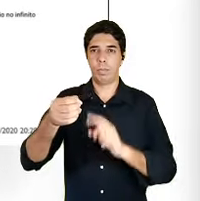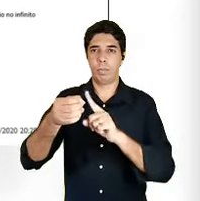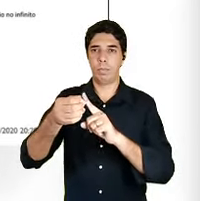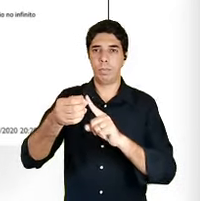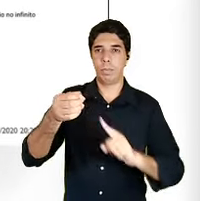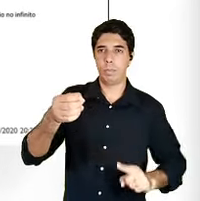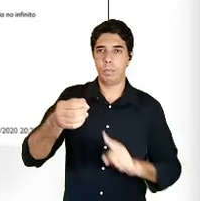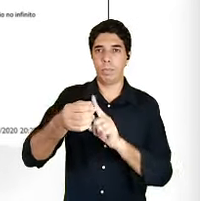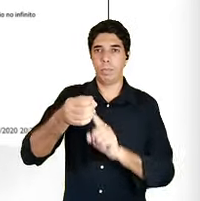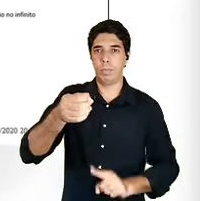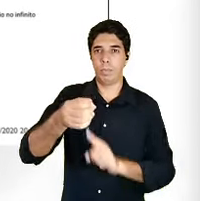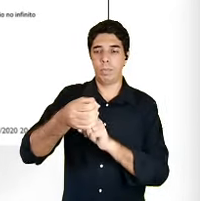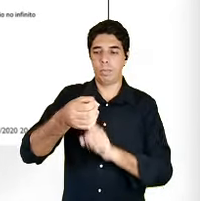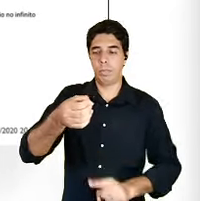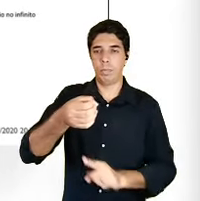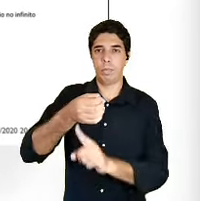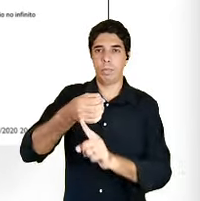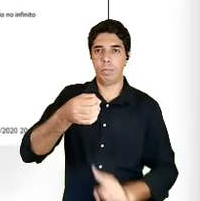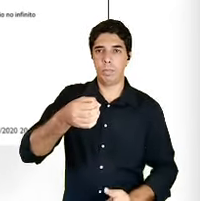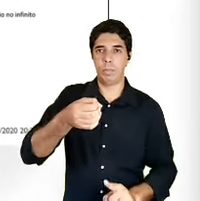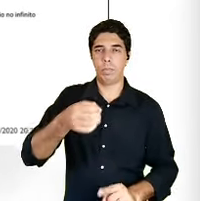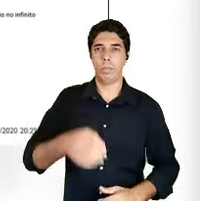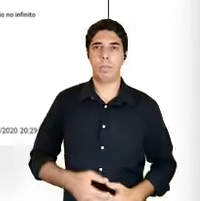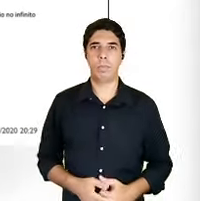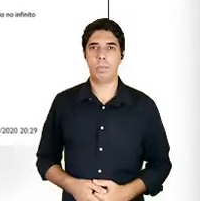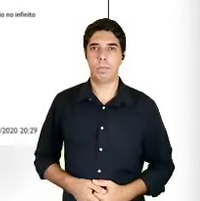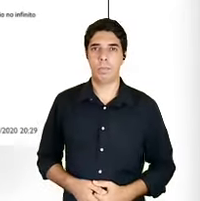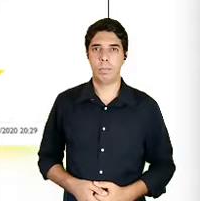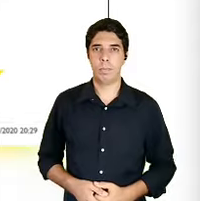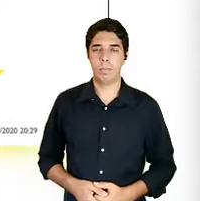e as projeções desses objetos no plano.